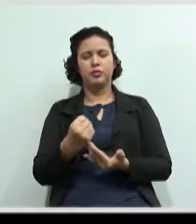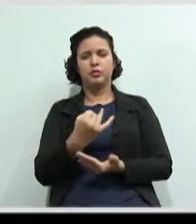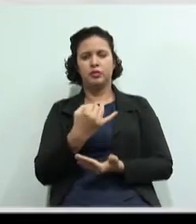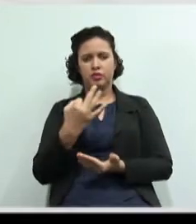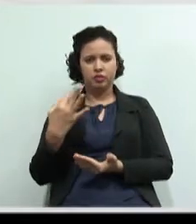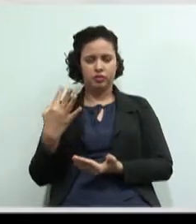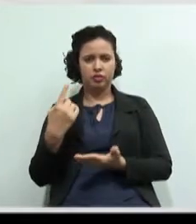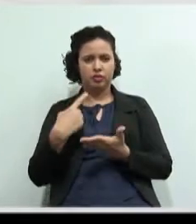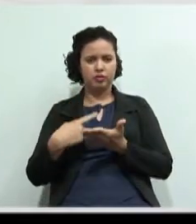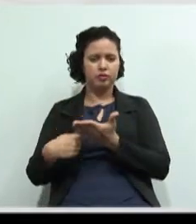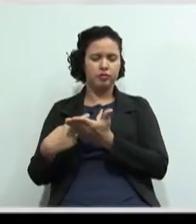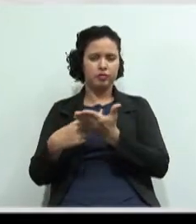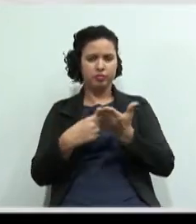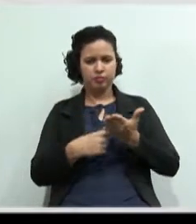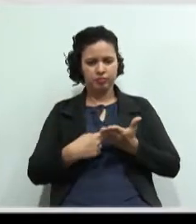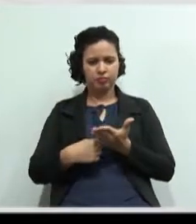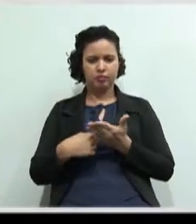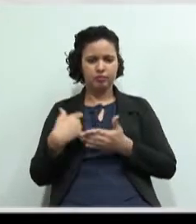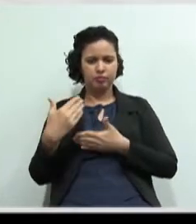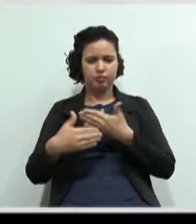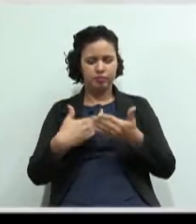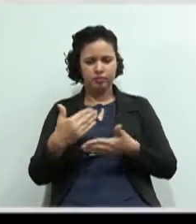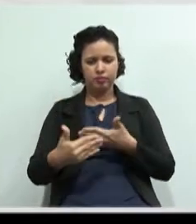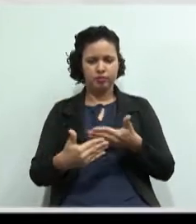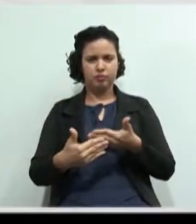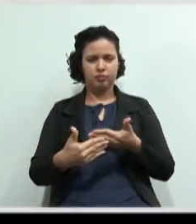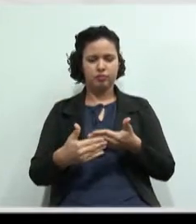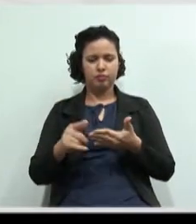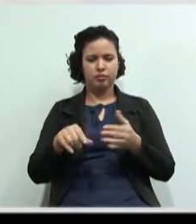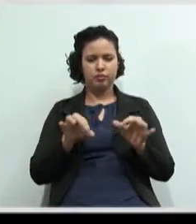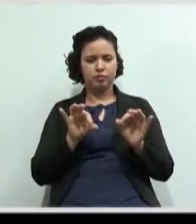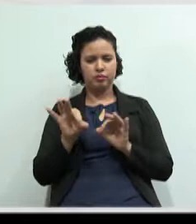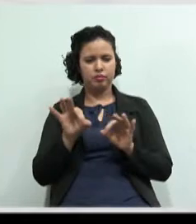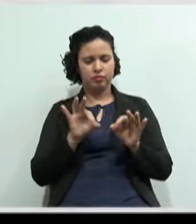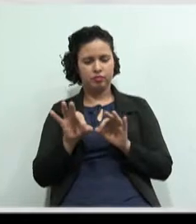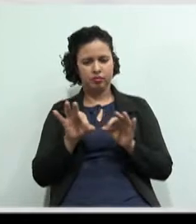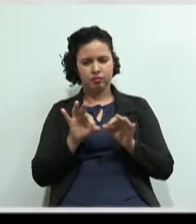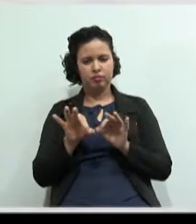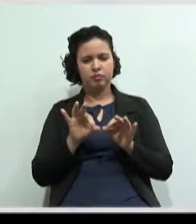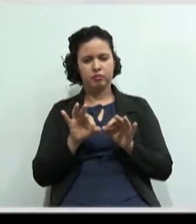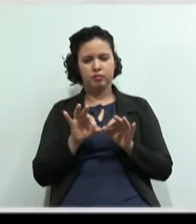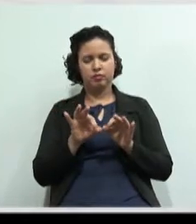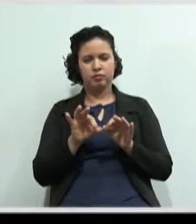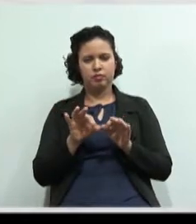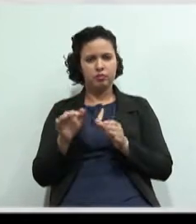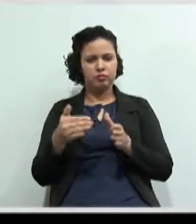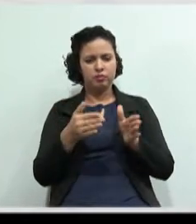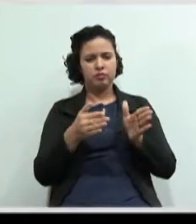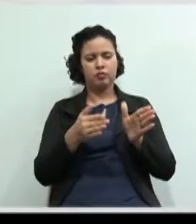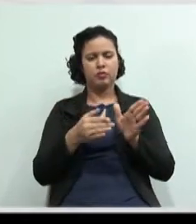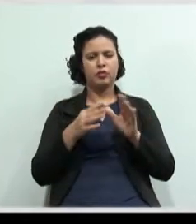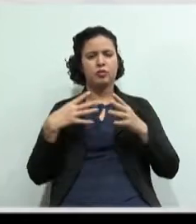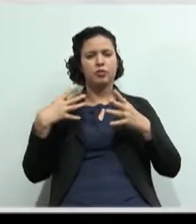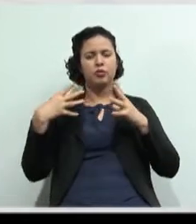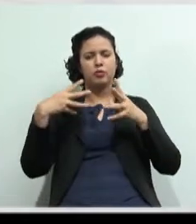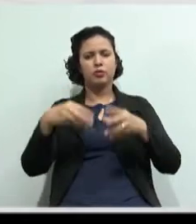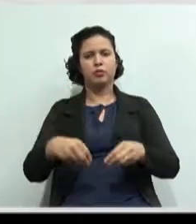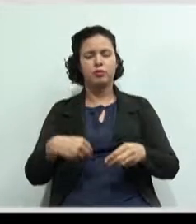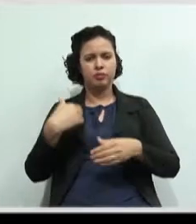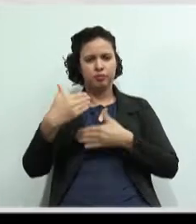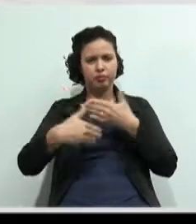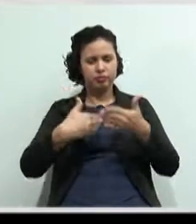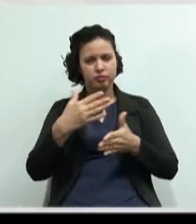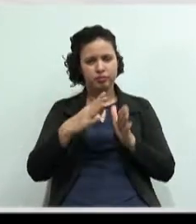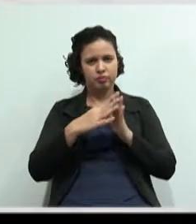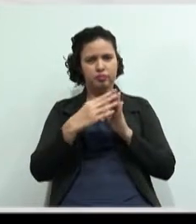e combinados com medidas de desempenho em que o planejador procura conduzir todo o processo através de